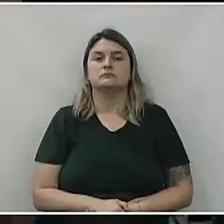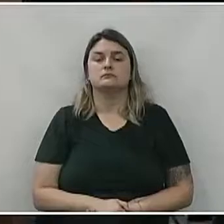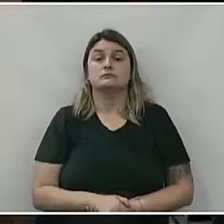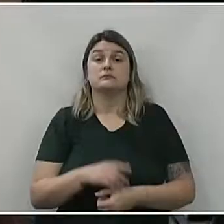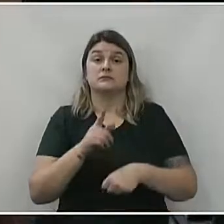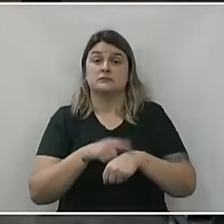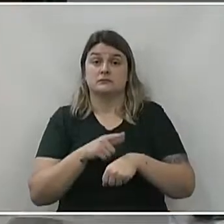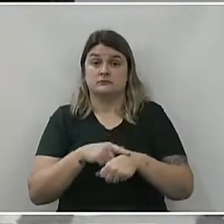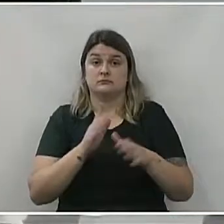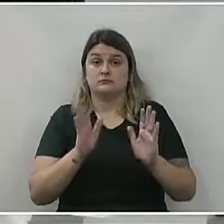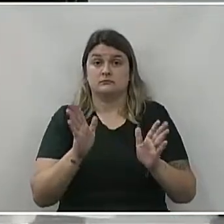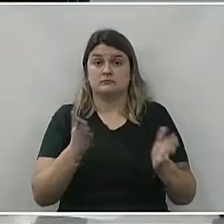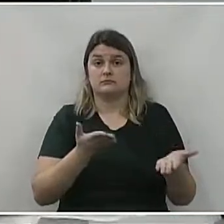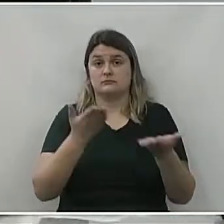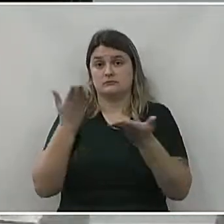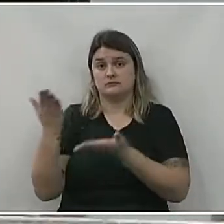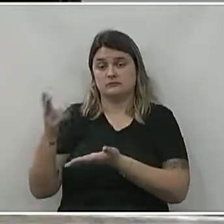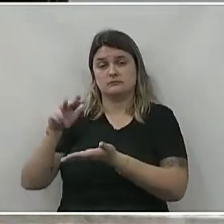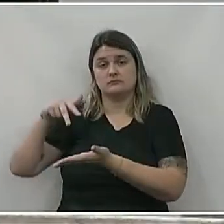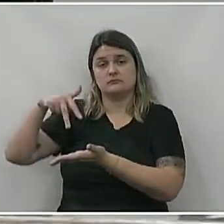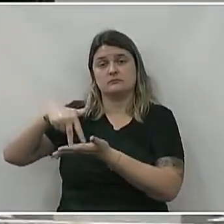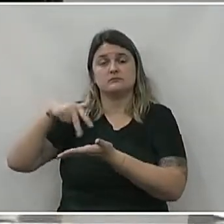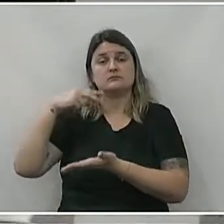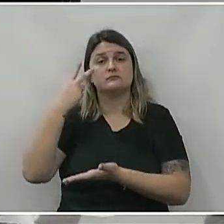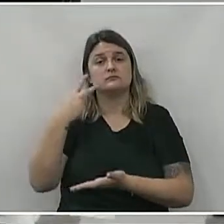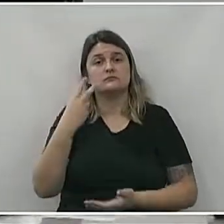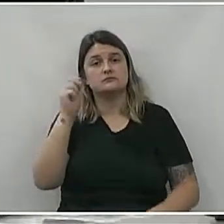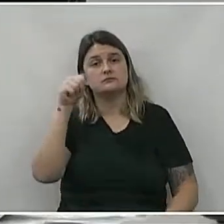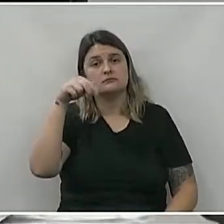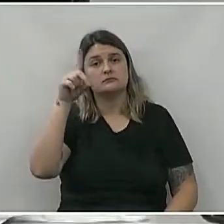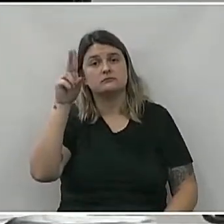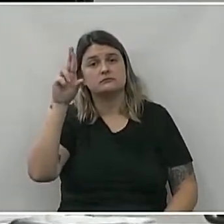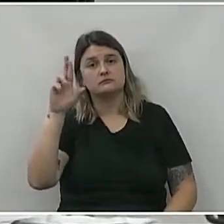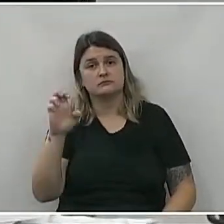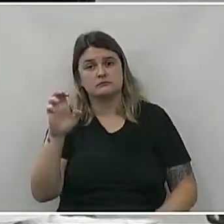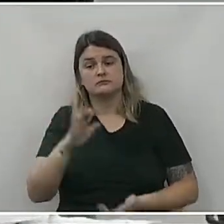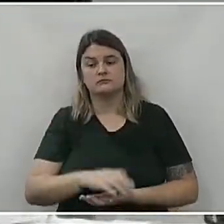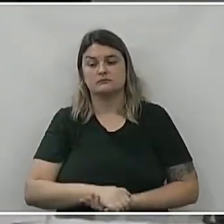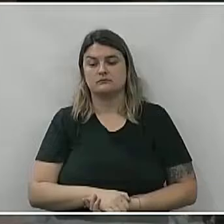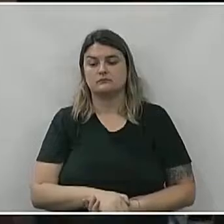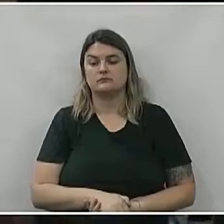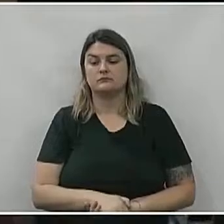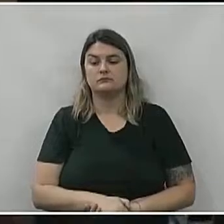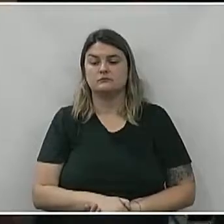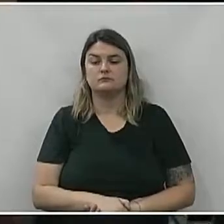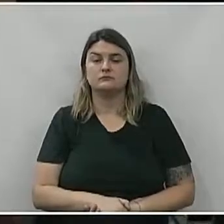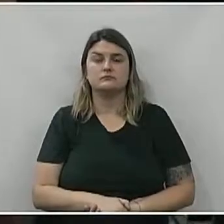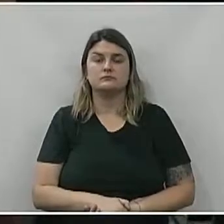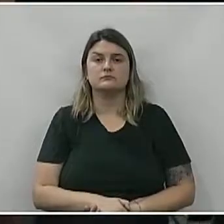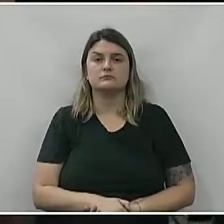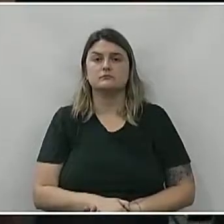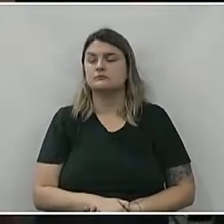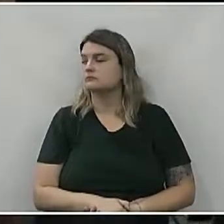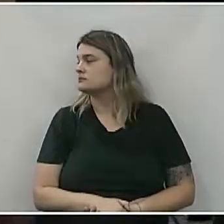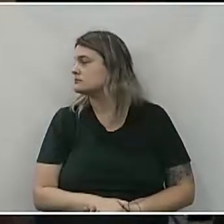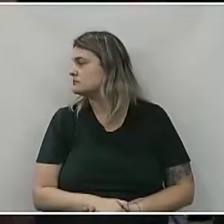Nesse momento, concedo a palavra na tribuna para o vereador André Hennick.